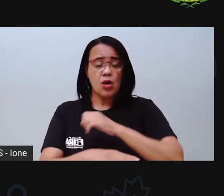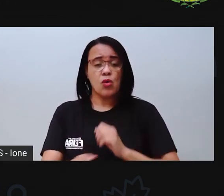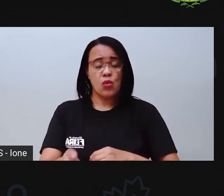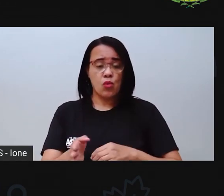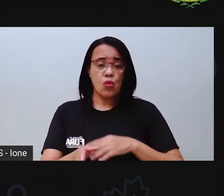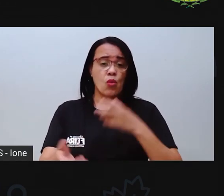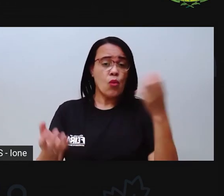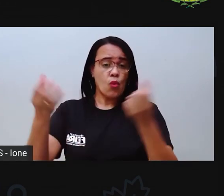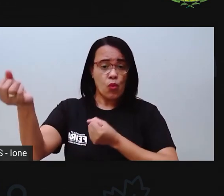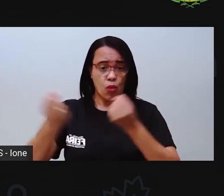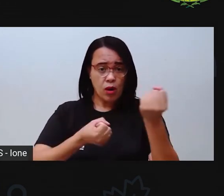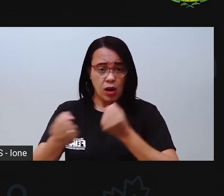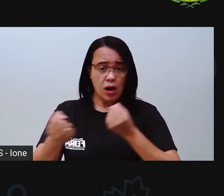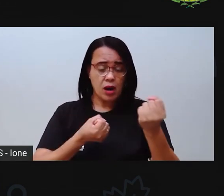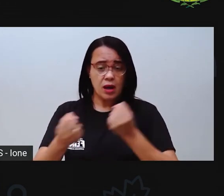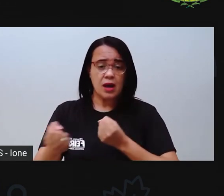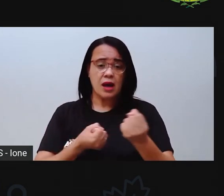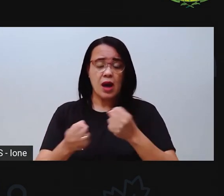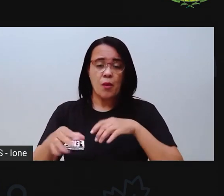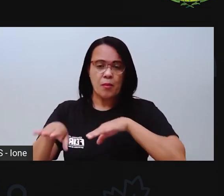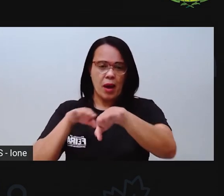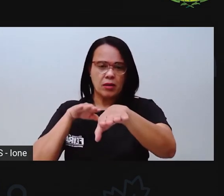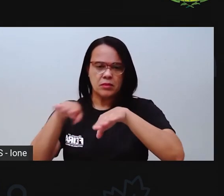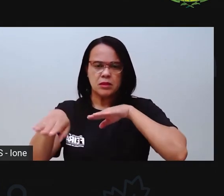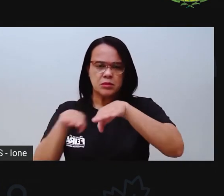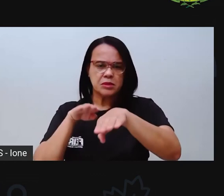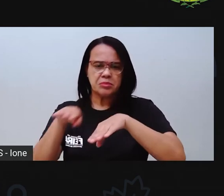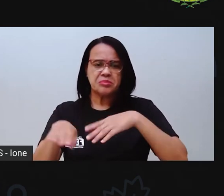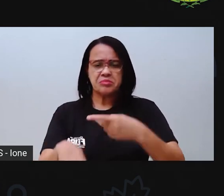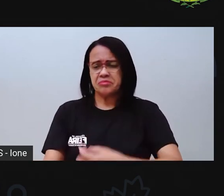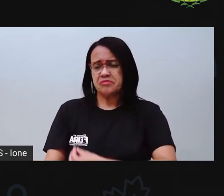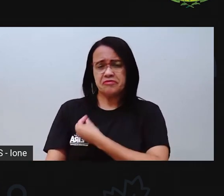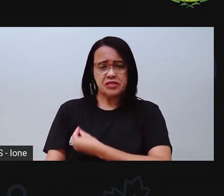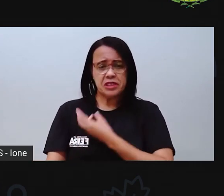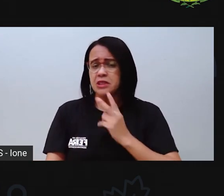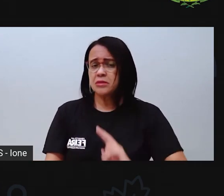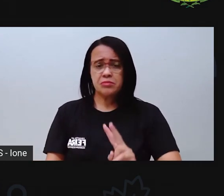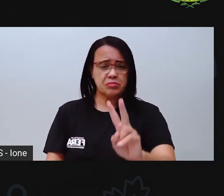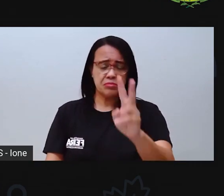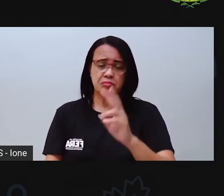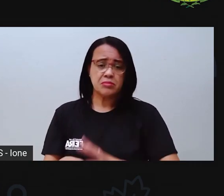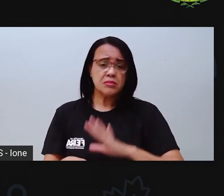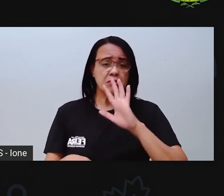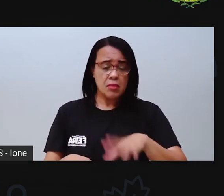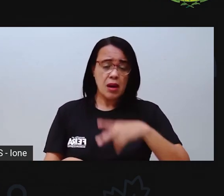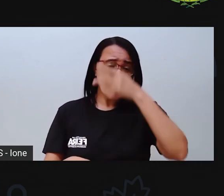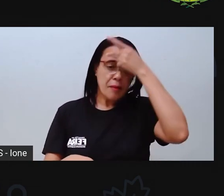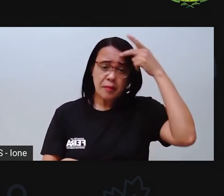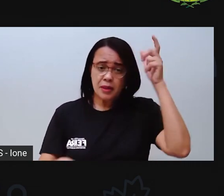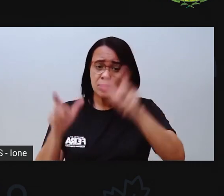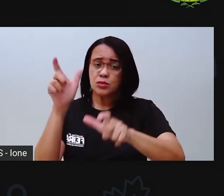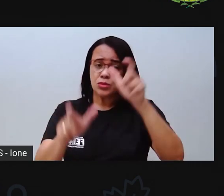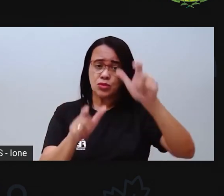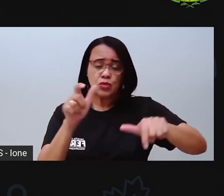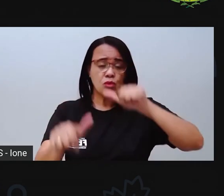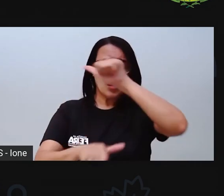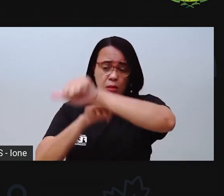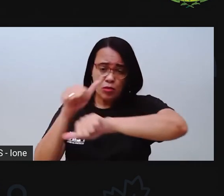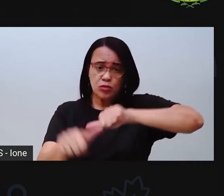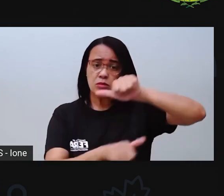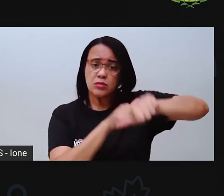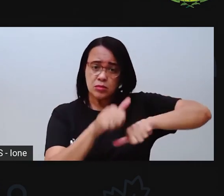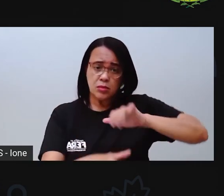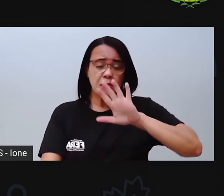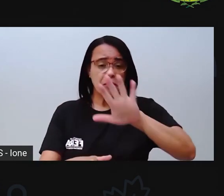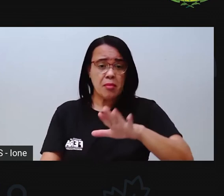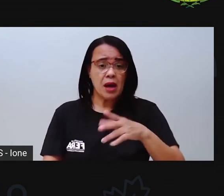ele continua ali naquele ciclo, né? Vão mudando as pessoas que passam por ele, mas ele continua ali. E como é que a gente pode